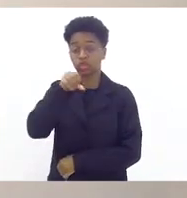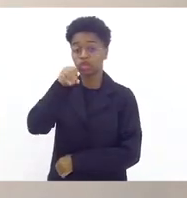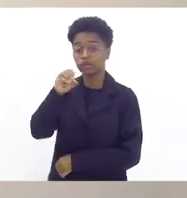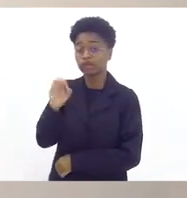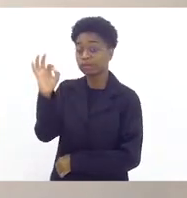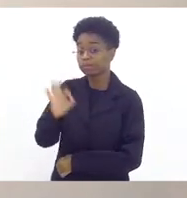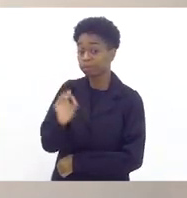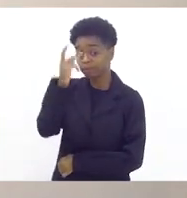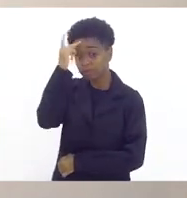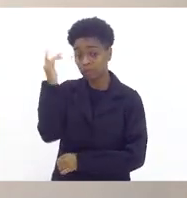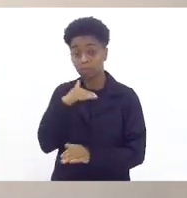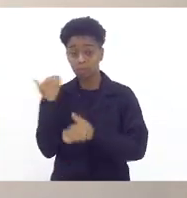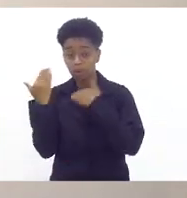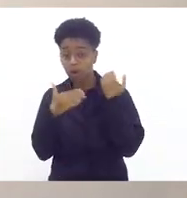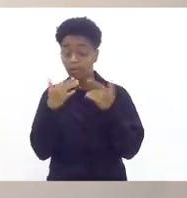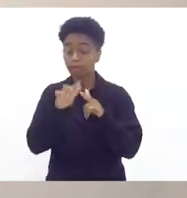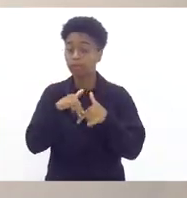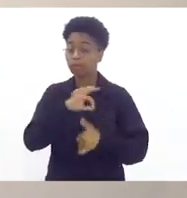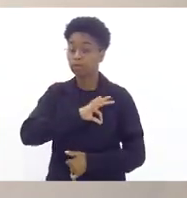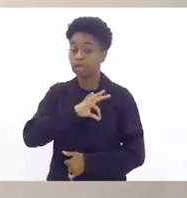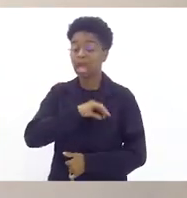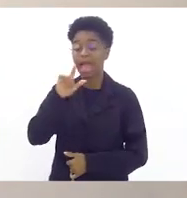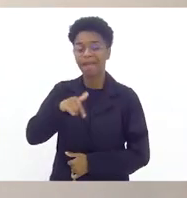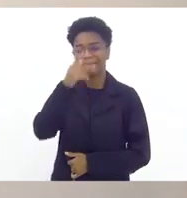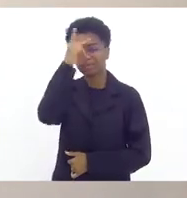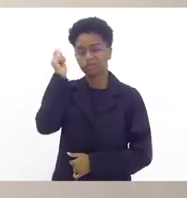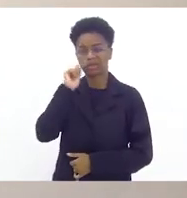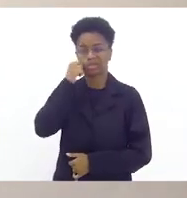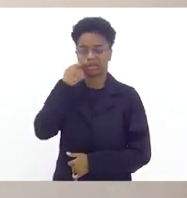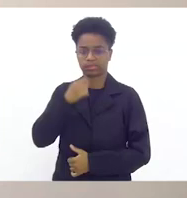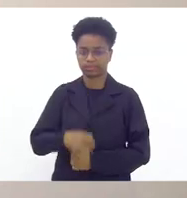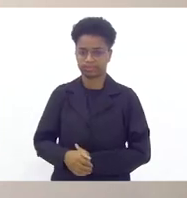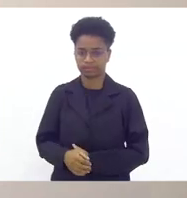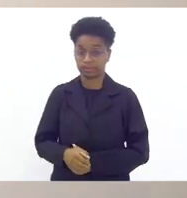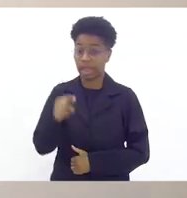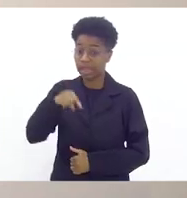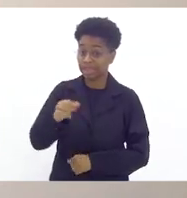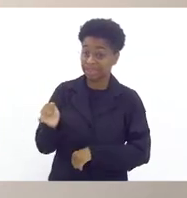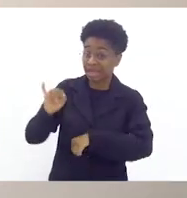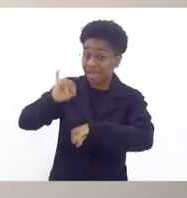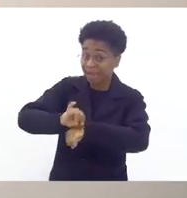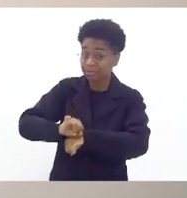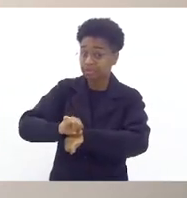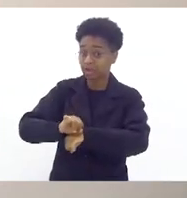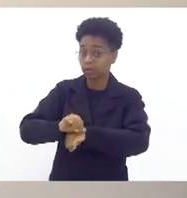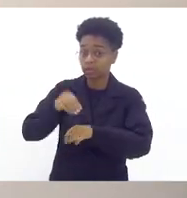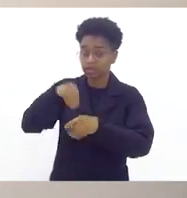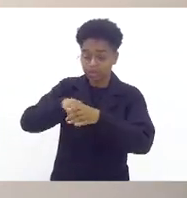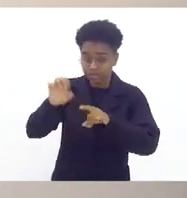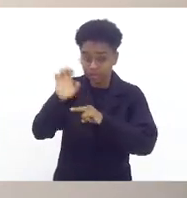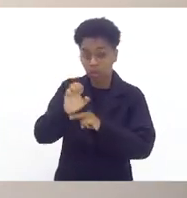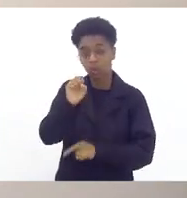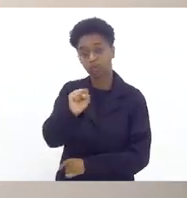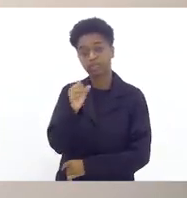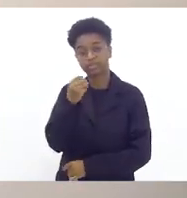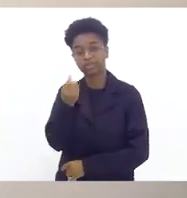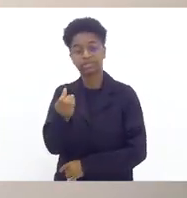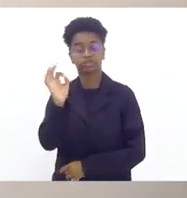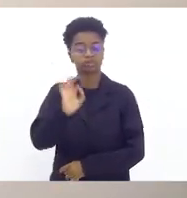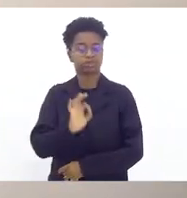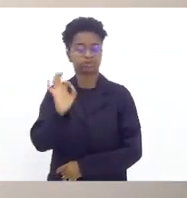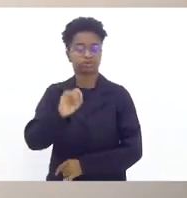das pessoas assassinadas por policiais são pessoas negras. Na capital, no Estado, 86% e a gente